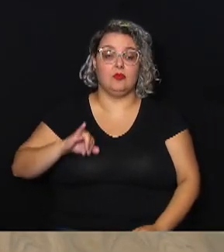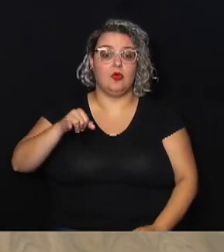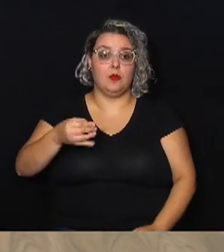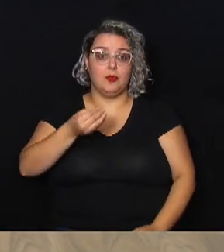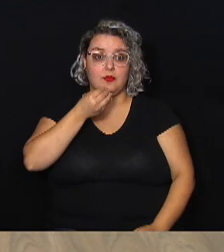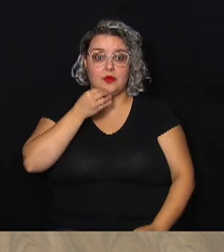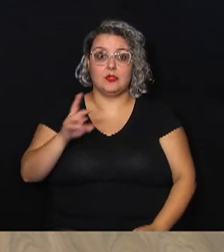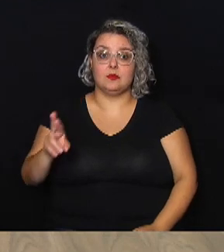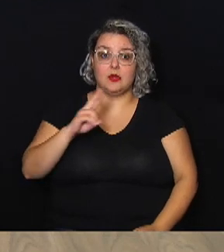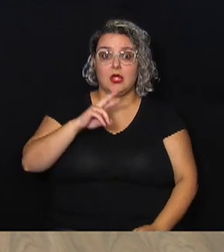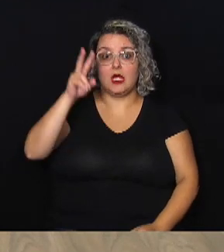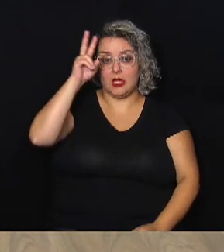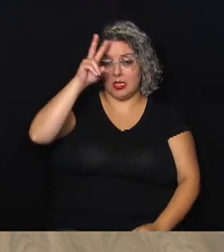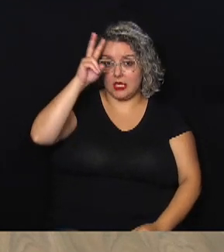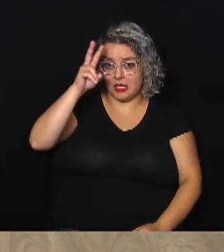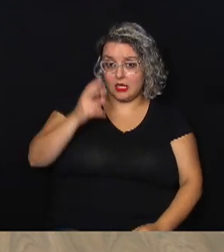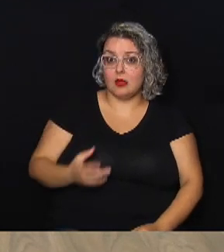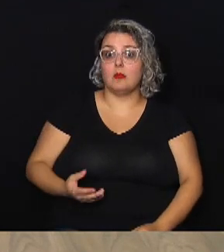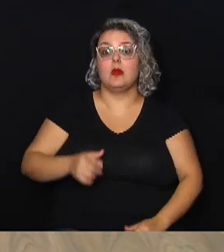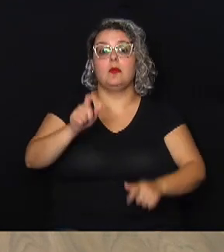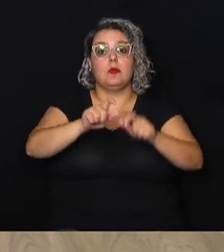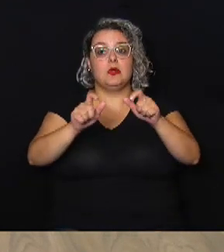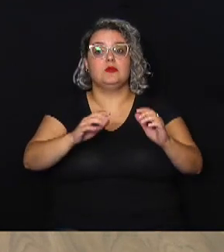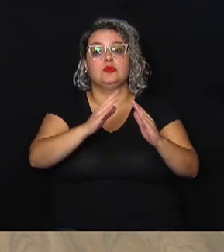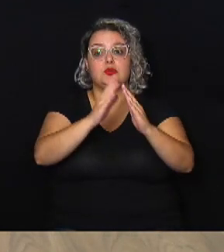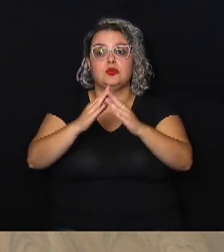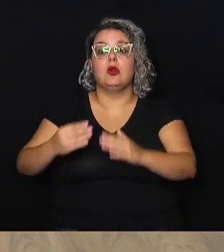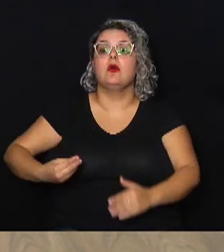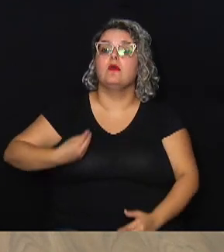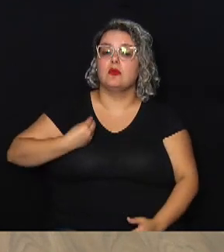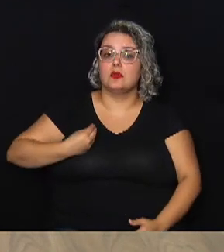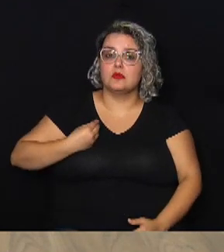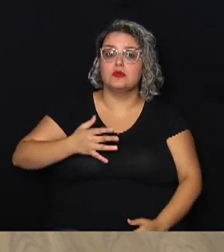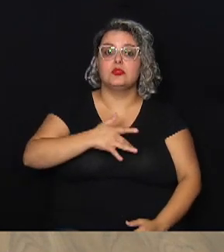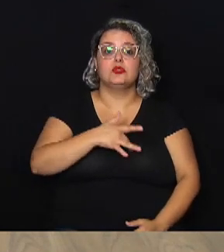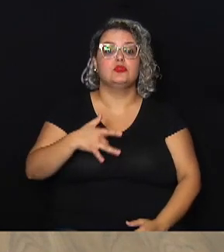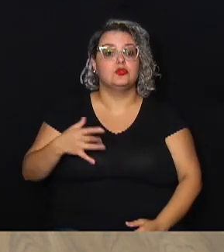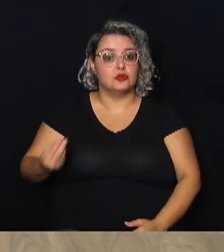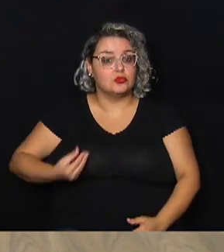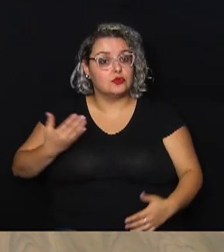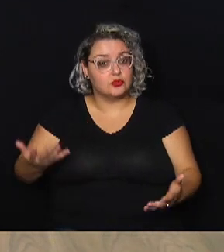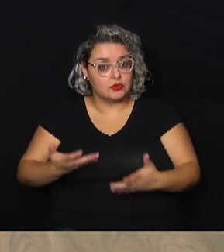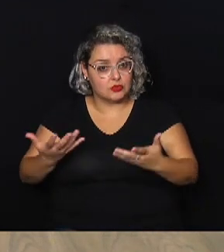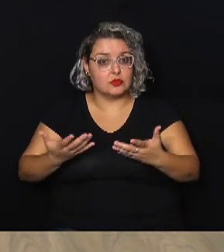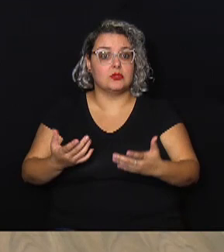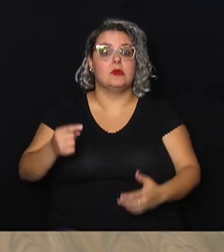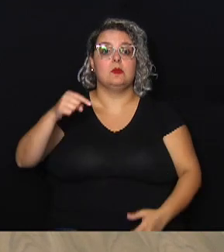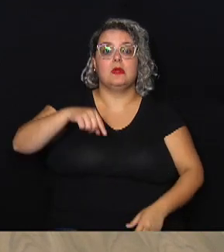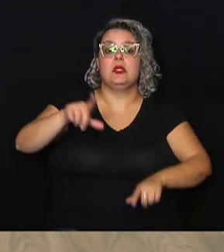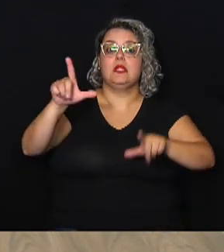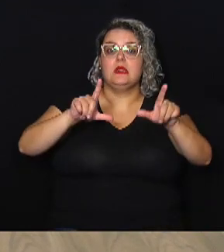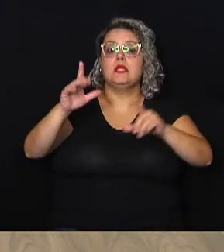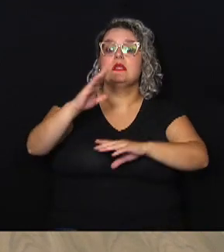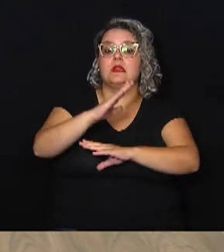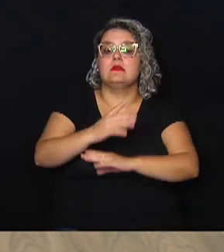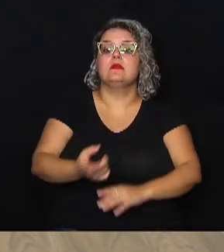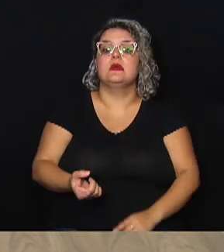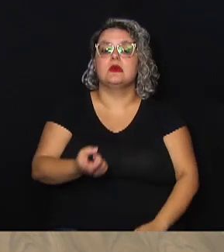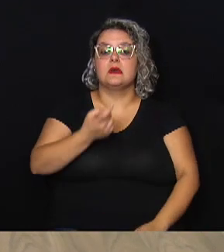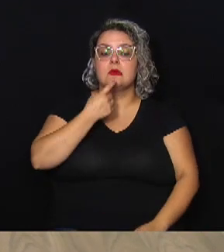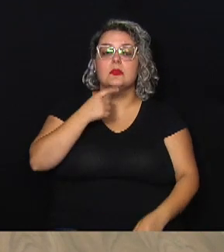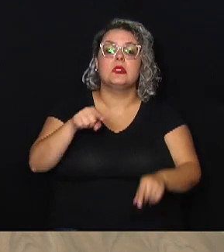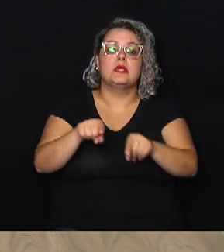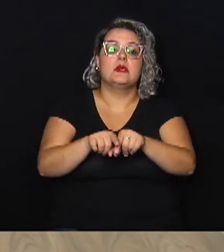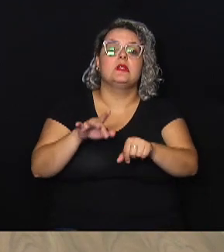lembrar o pessoal de casa que a gente está ao vivo, o Saúde é Vida de hoje, então, é ao vivo, a gente está aqui pela tela da TV Câmara e também nas